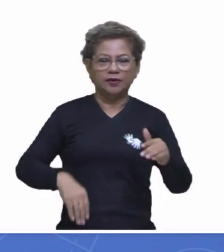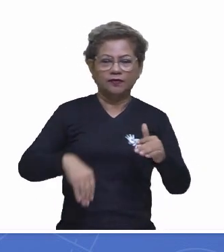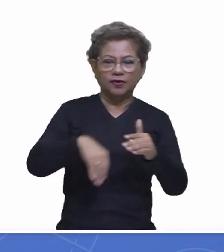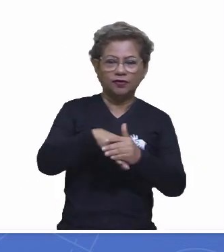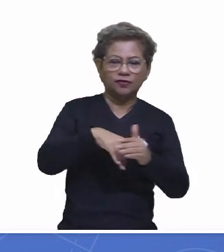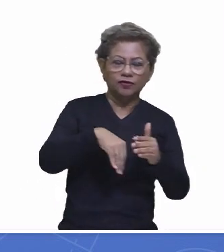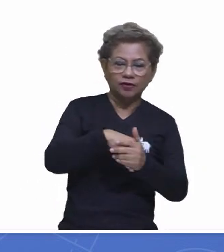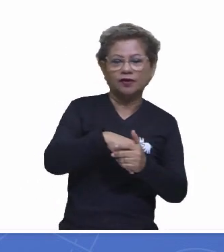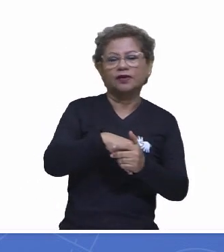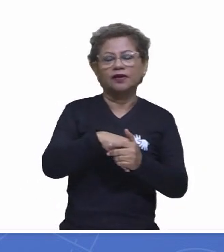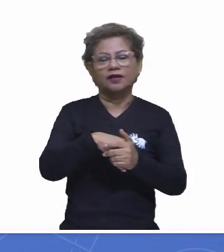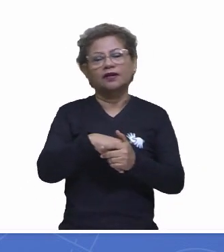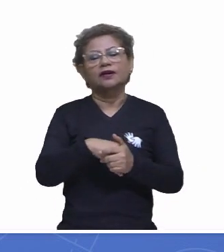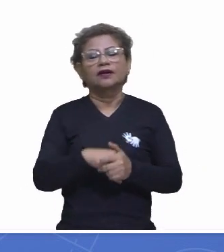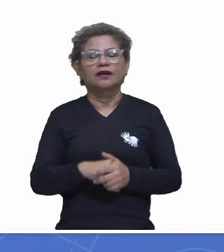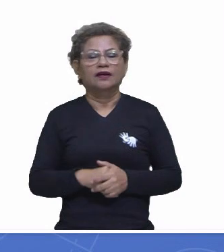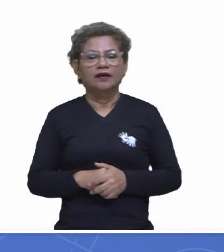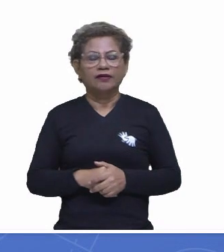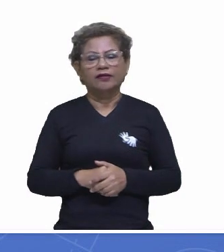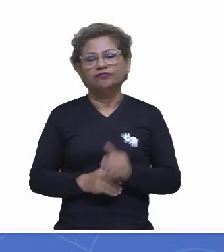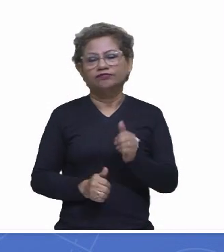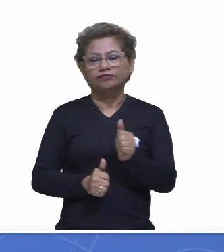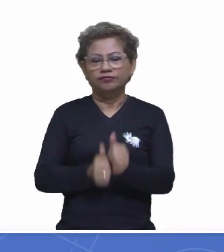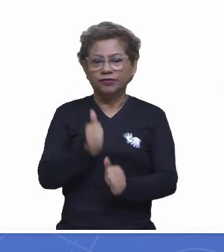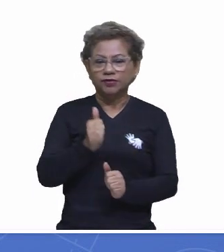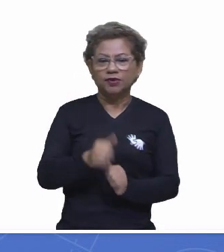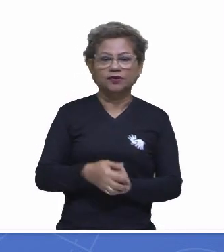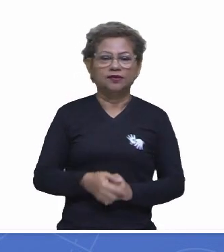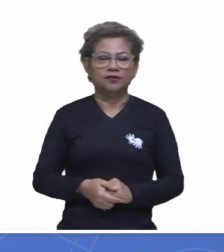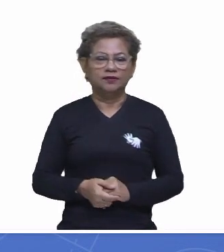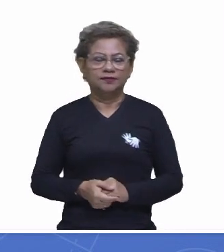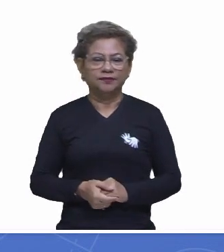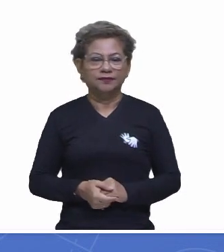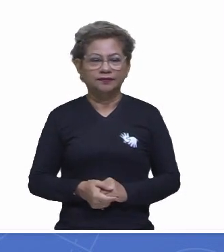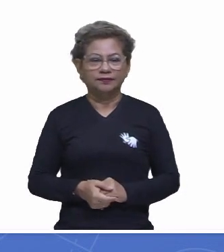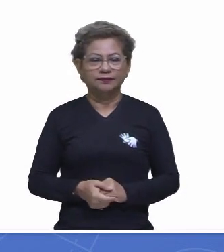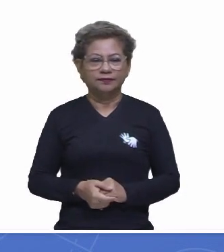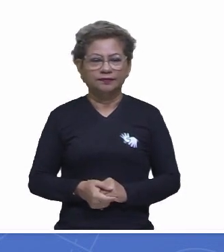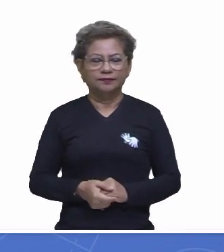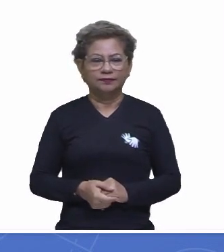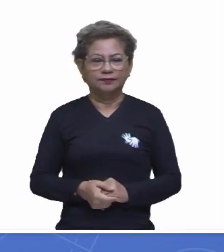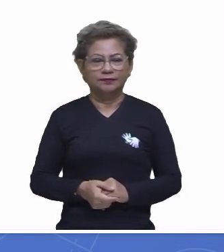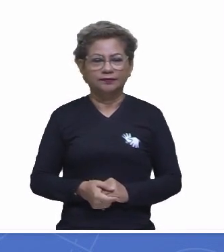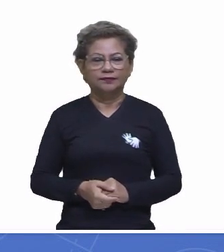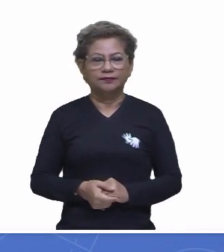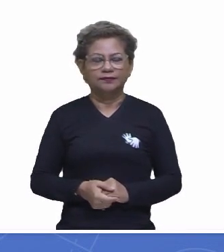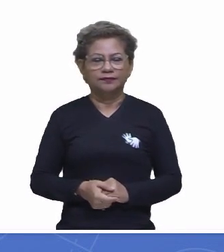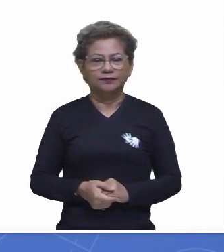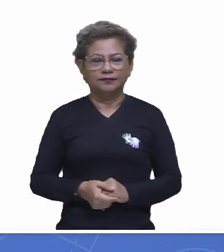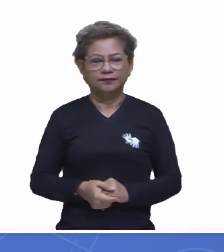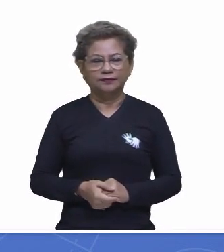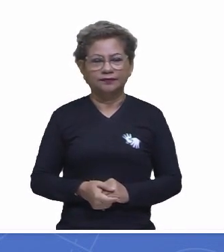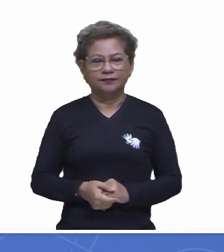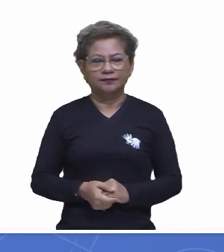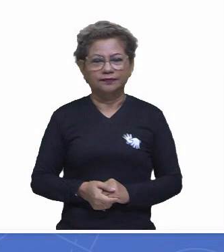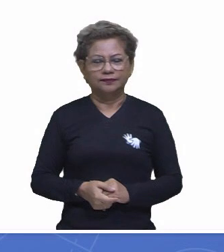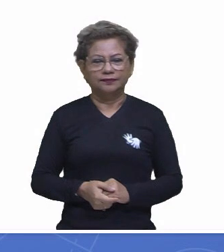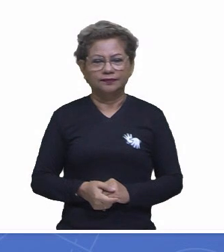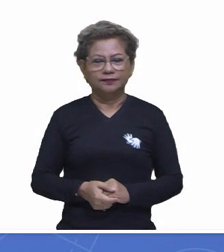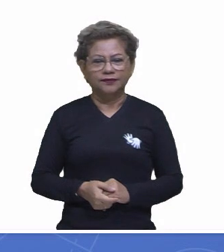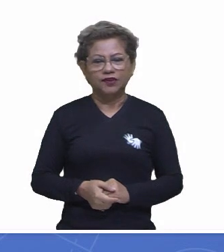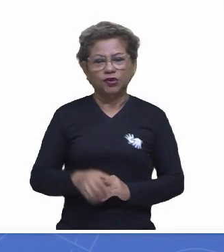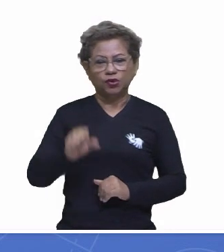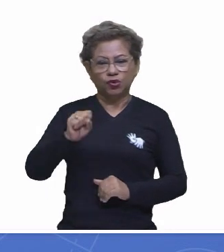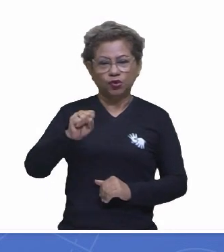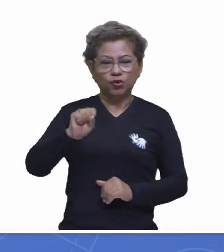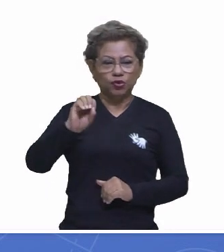é o futebol que diferencia de futebol, né? Do futebol americano, então, coloca-se soccer como futebol